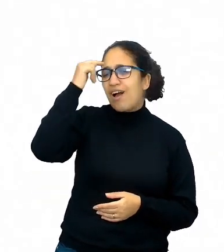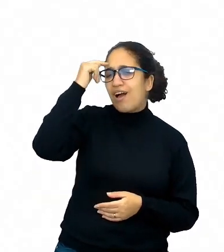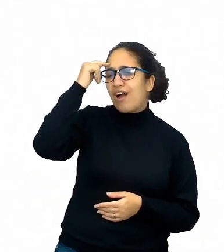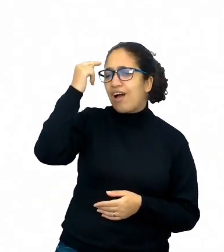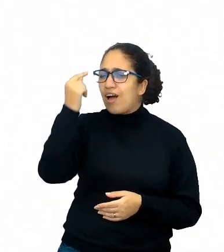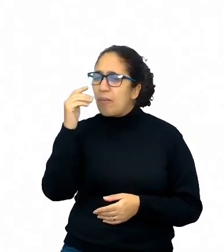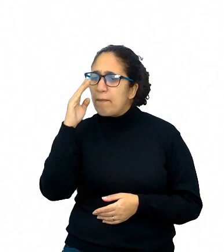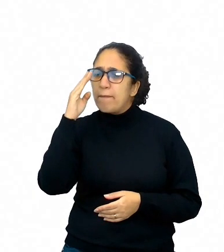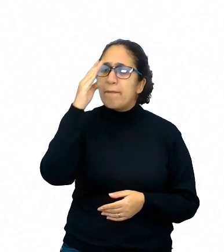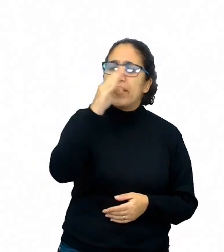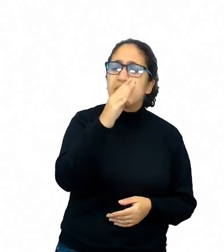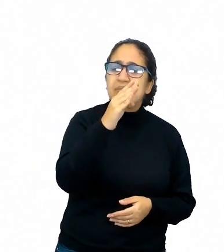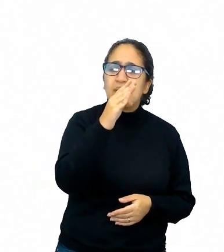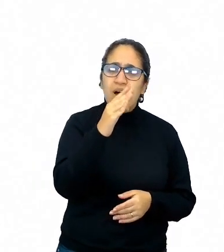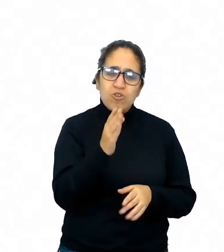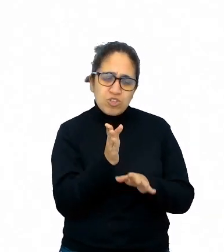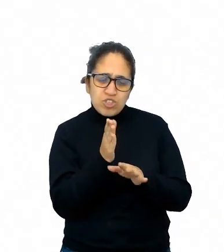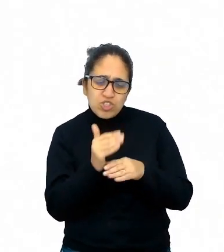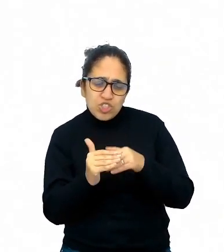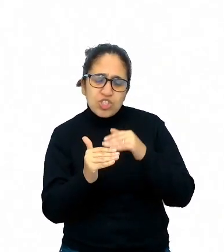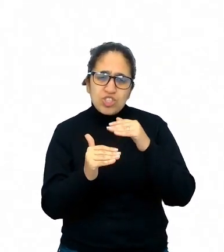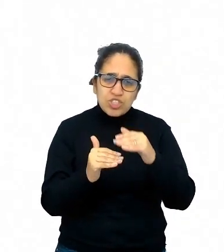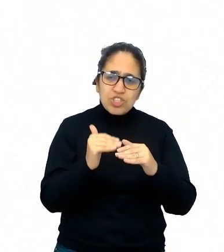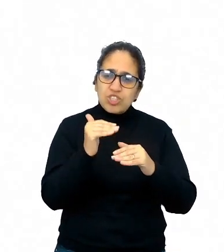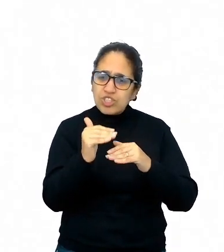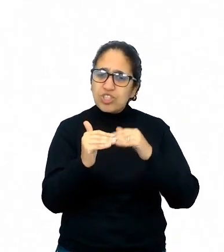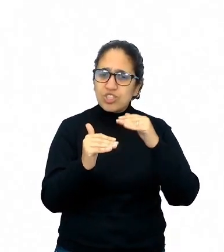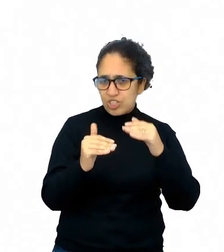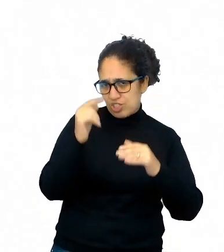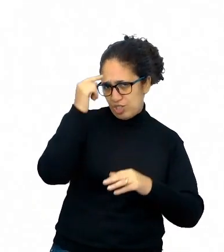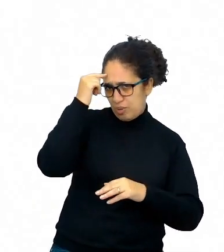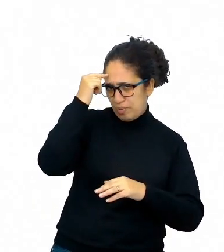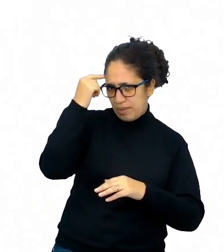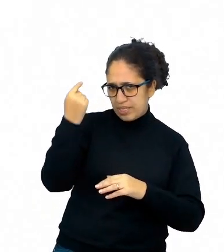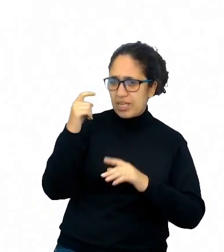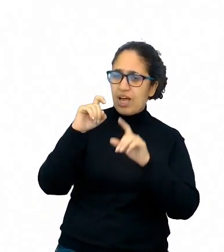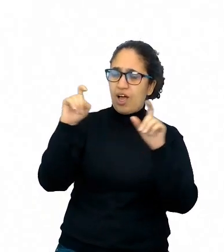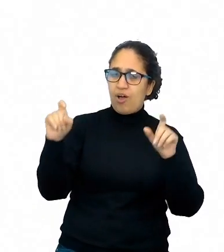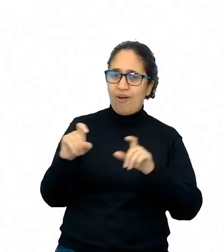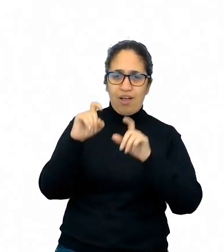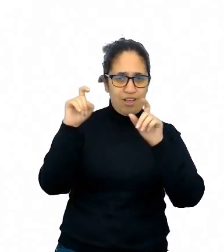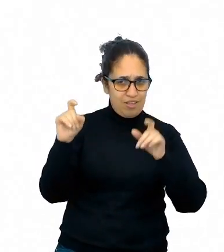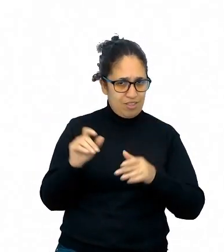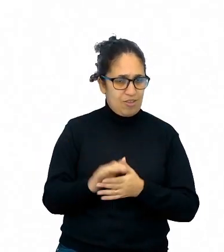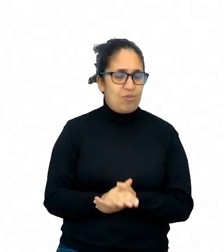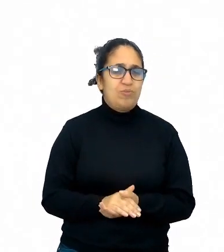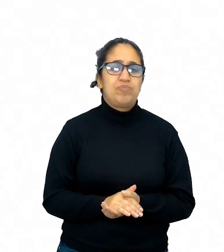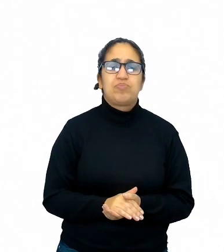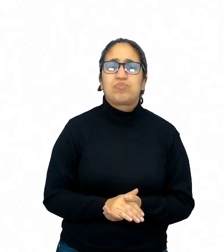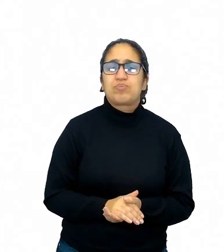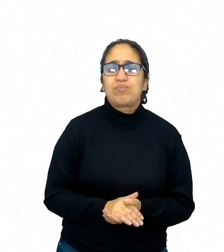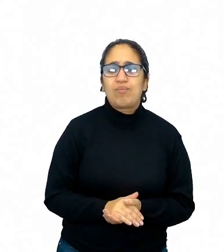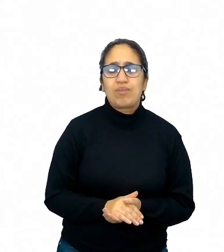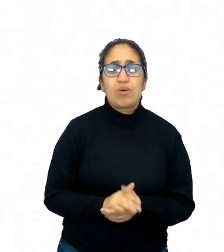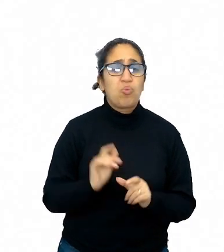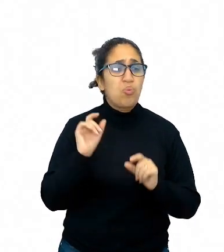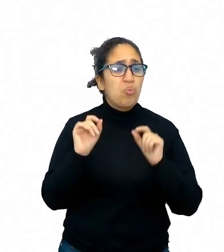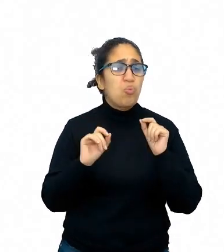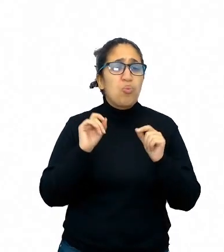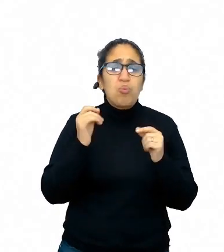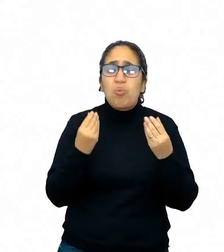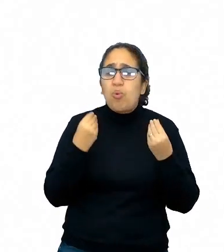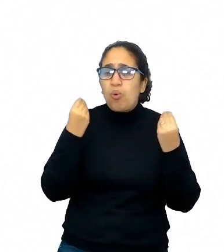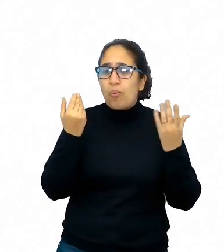central, né, dessas etapas, né, do pensamento computacional, Então, o que contribui